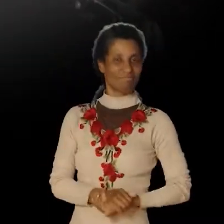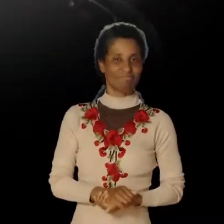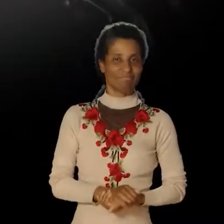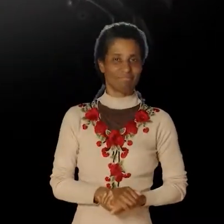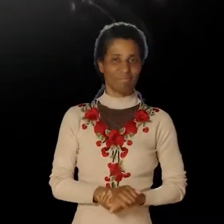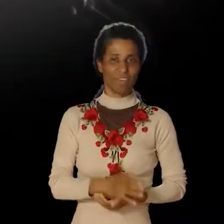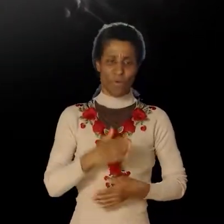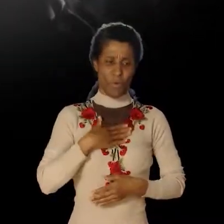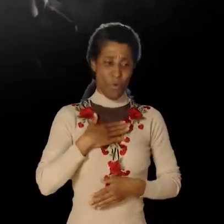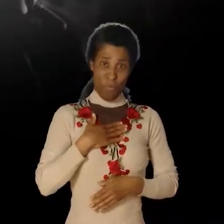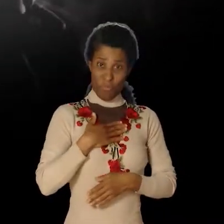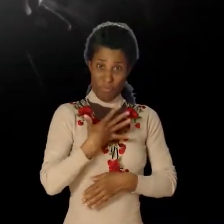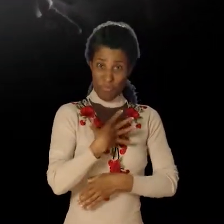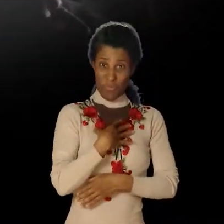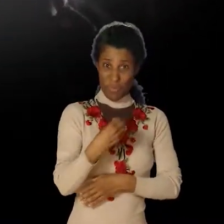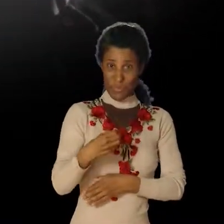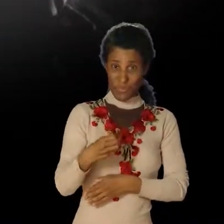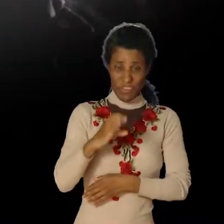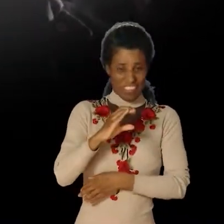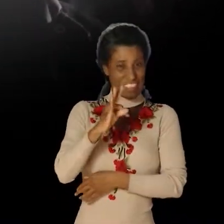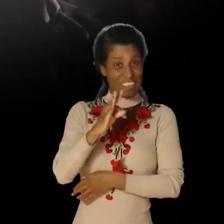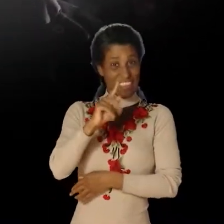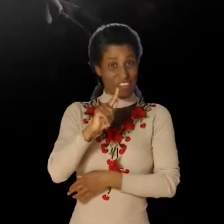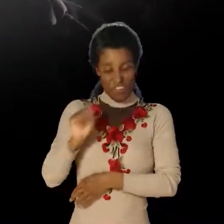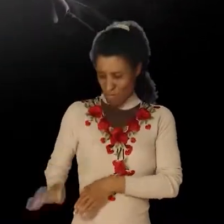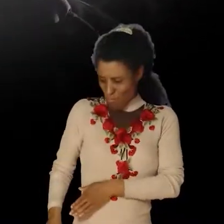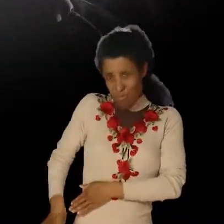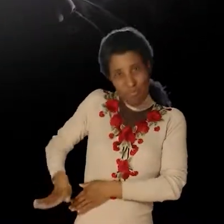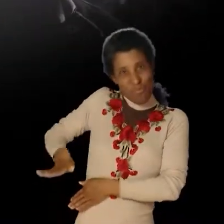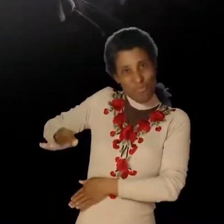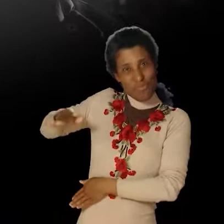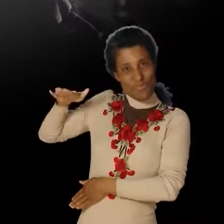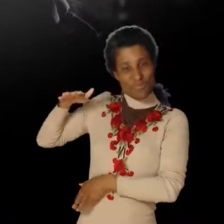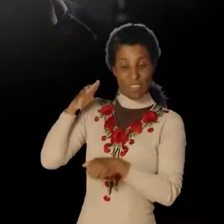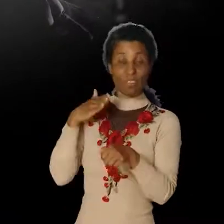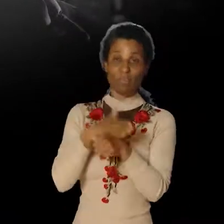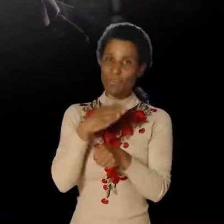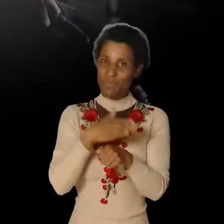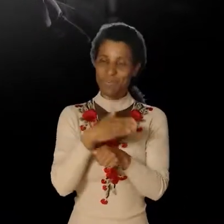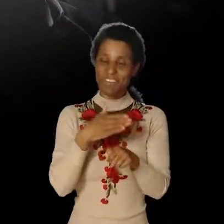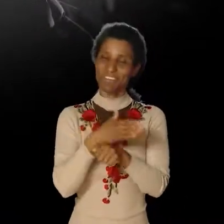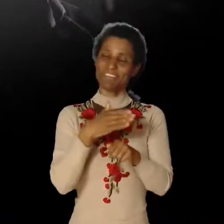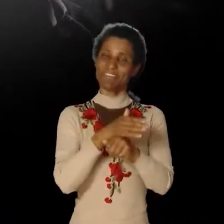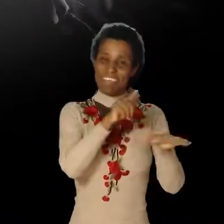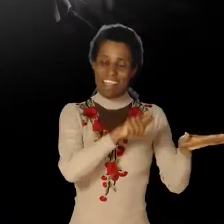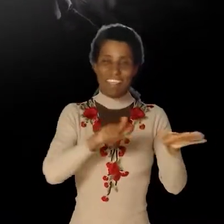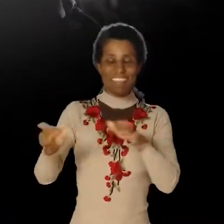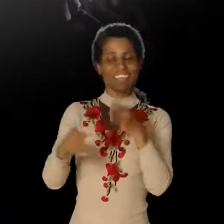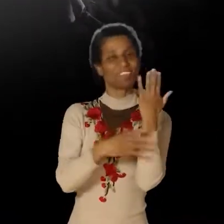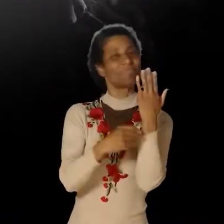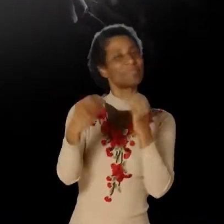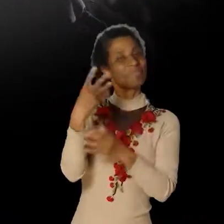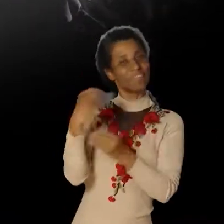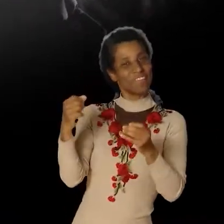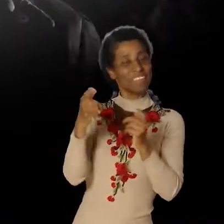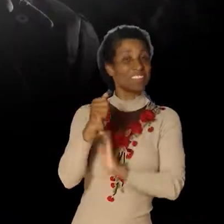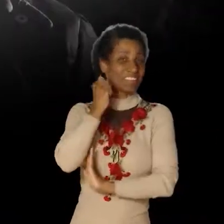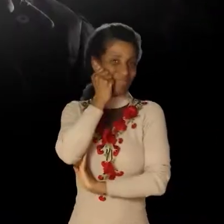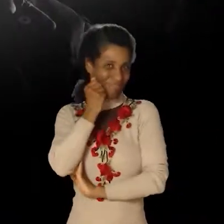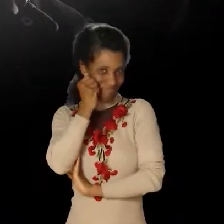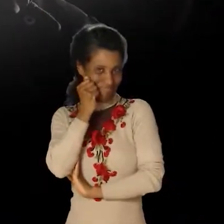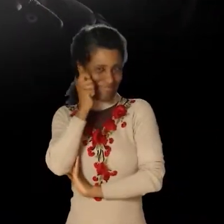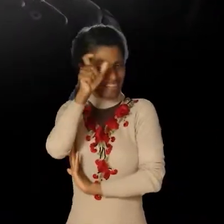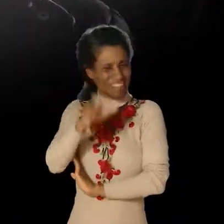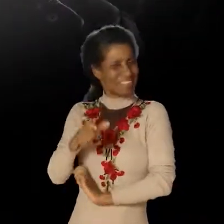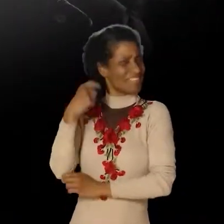criei meus filhos dentro do CTG e a gente participa do piquete na semana Farroupilha, Lanceiros Negros.